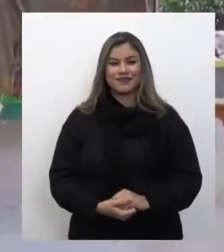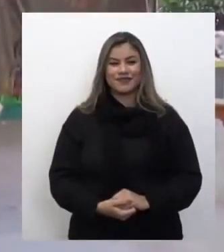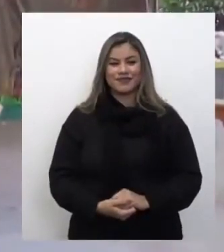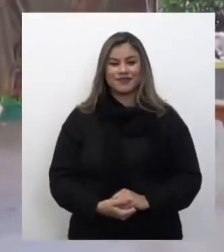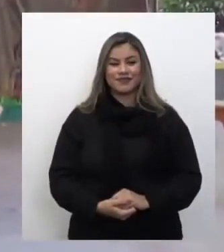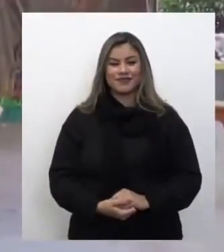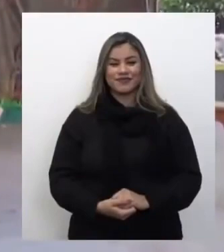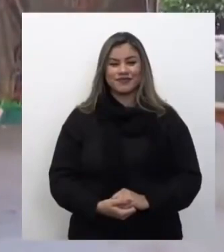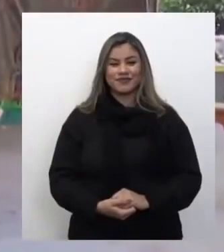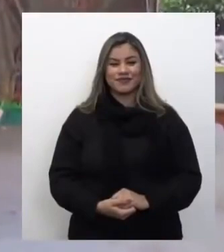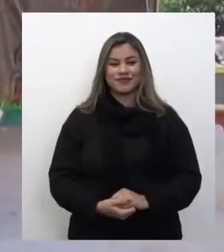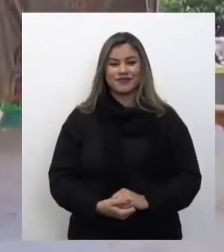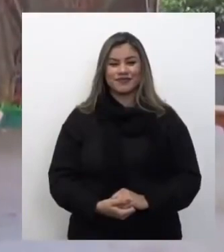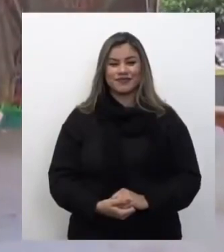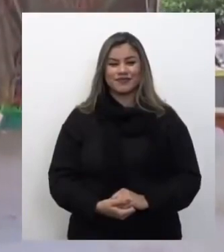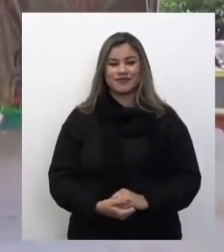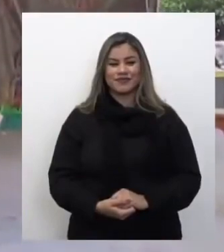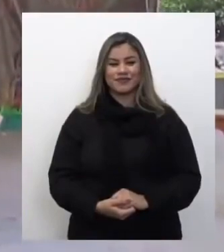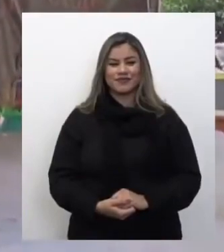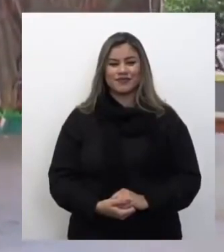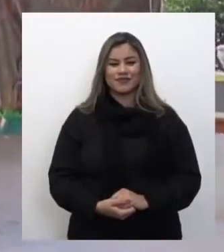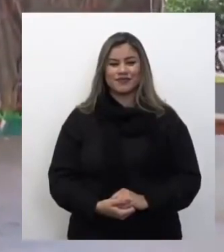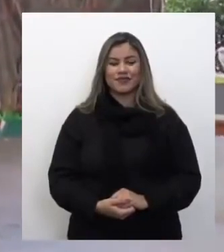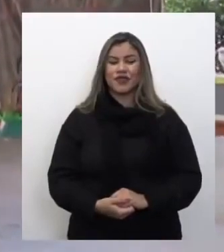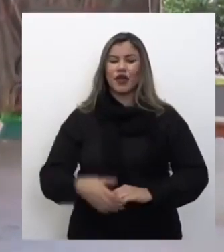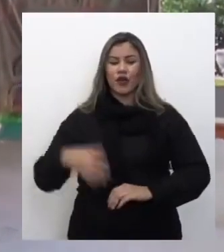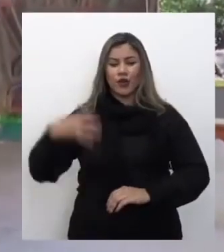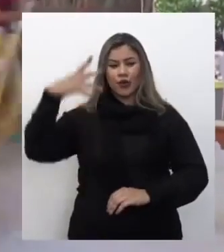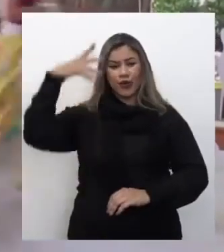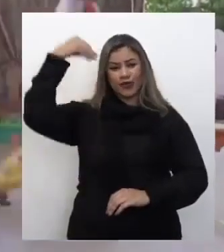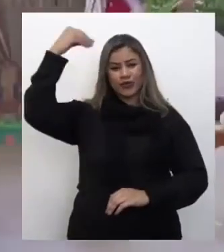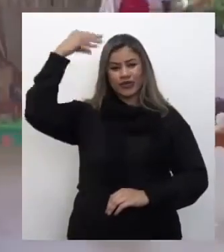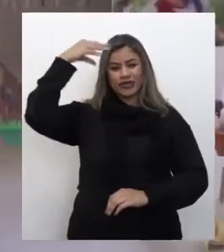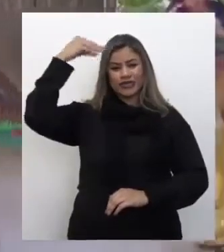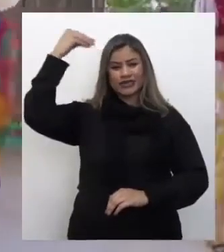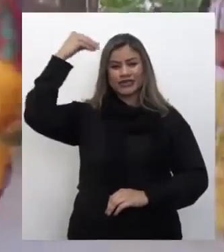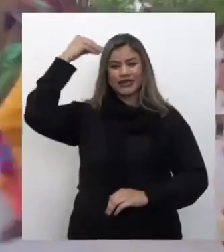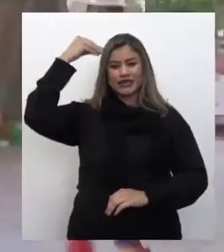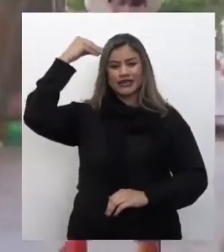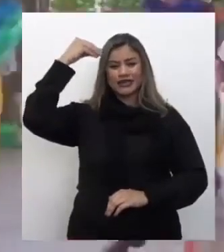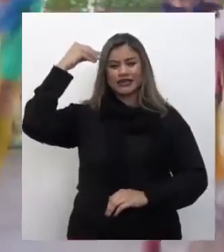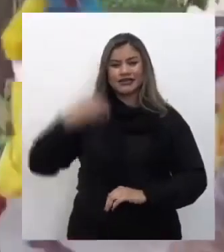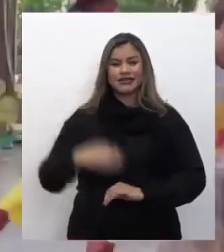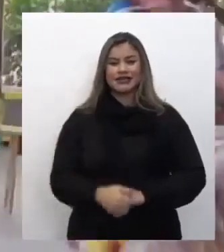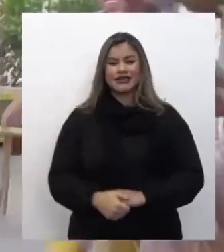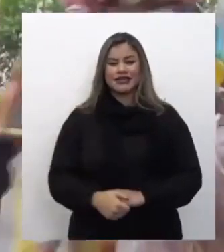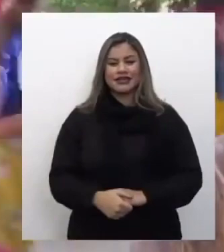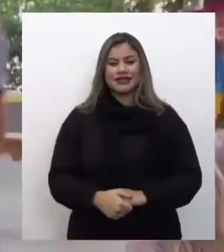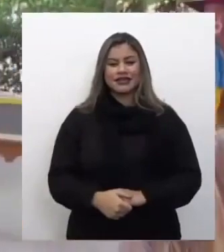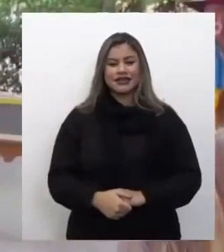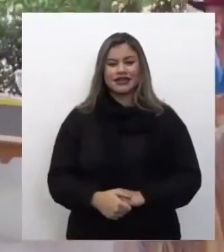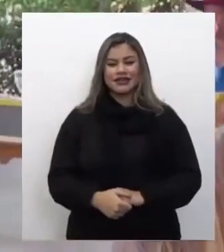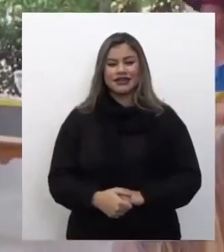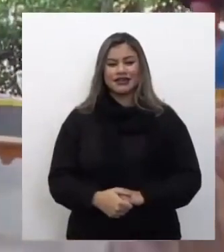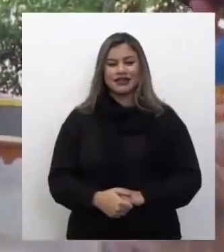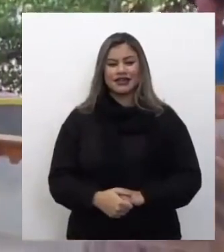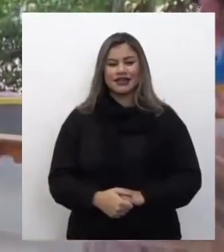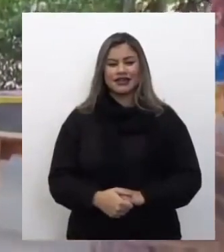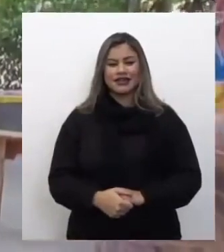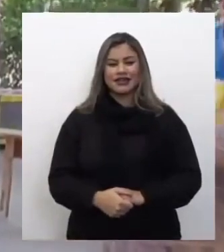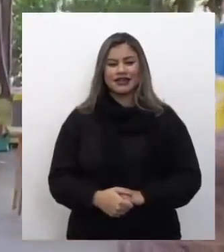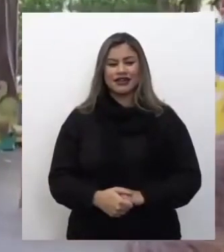Muito distante, uma princesa. Muito! Ô, parou!